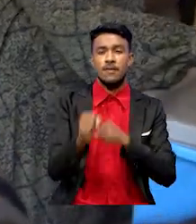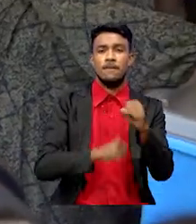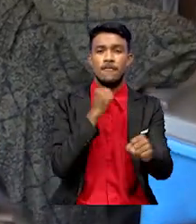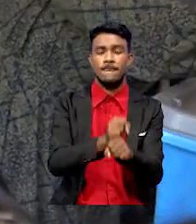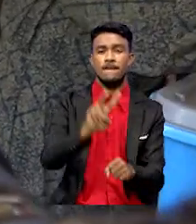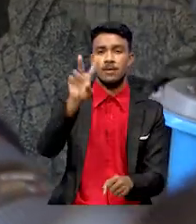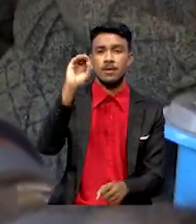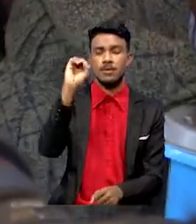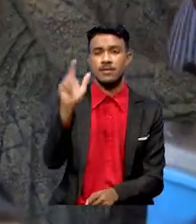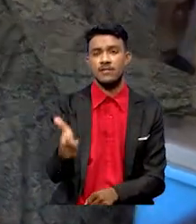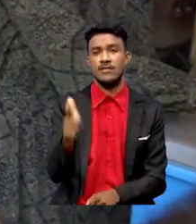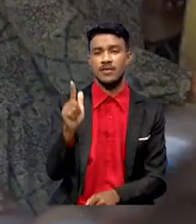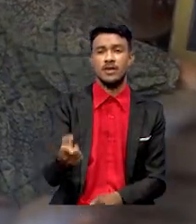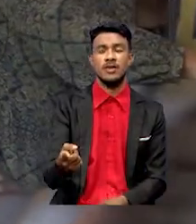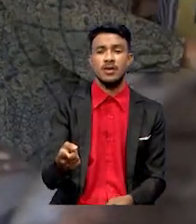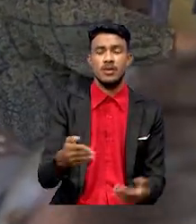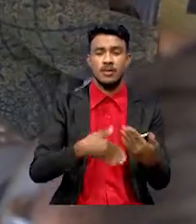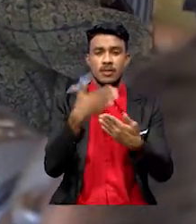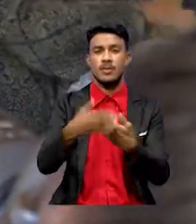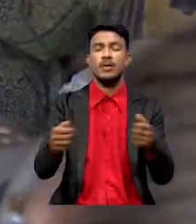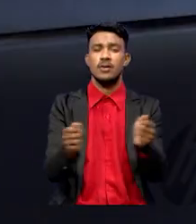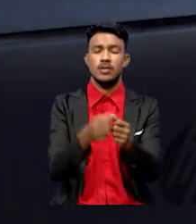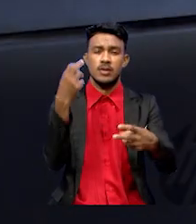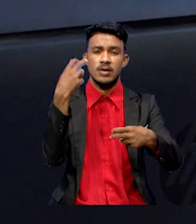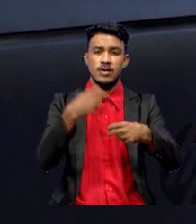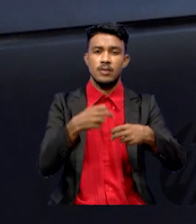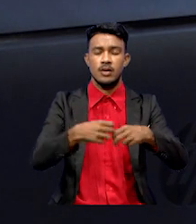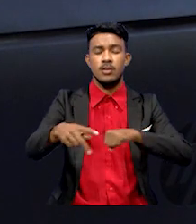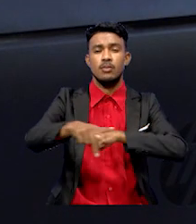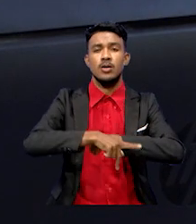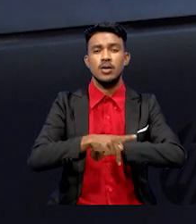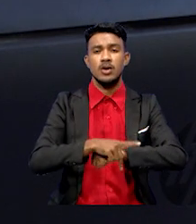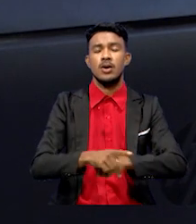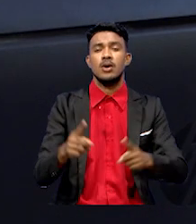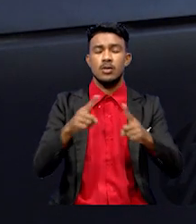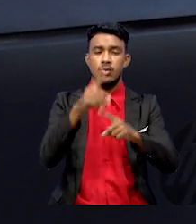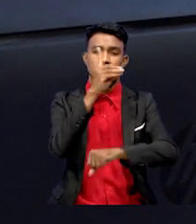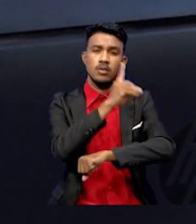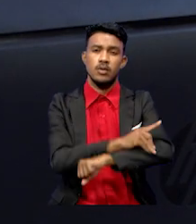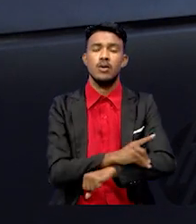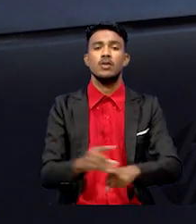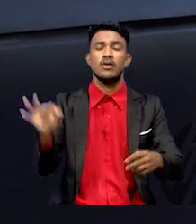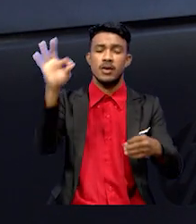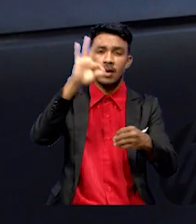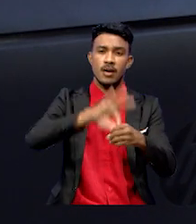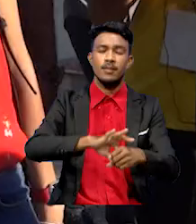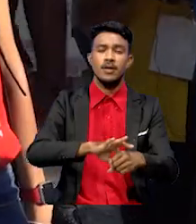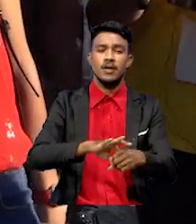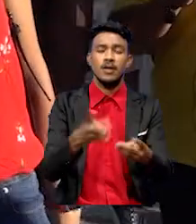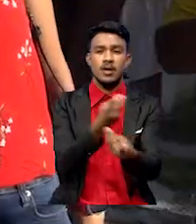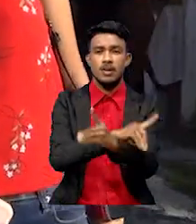2020 hodi mai, ho impasse politik ida ne, to ohin tamarasi kona eleição festa